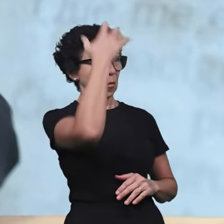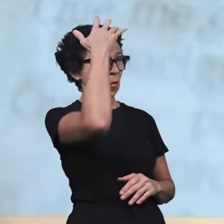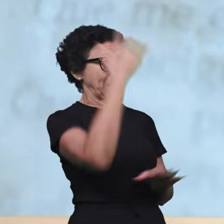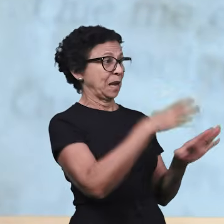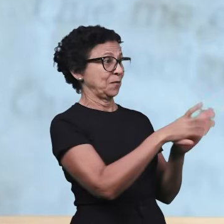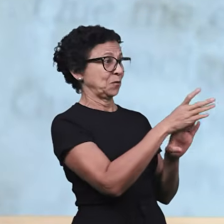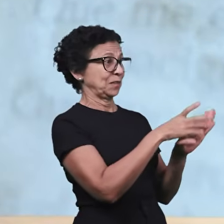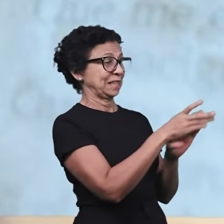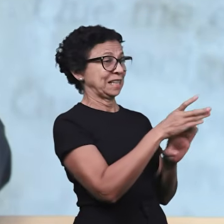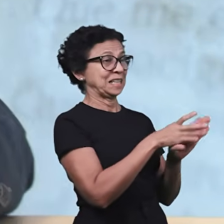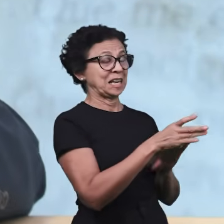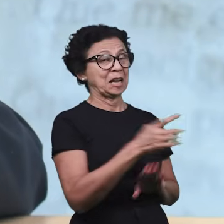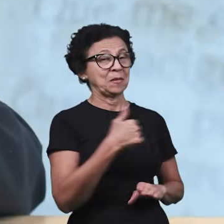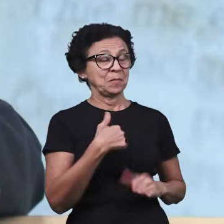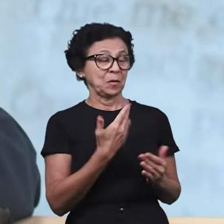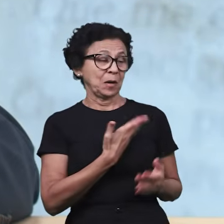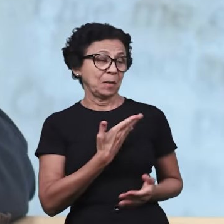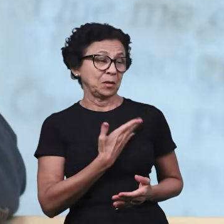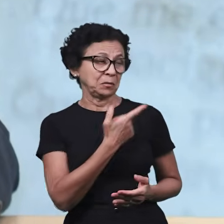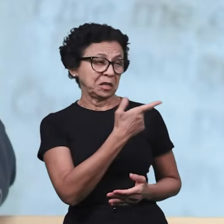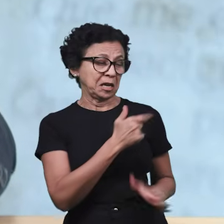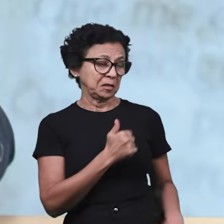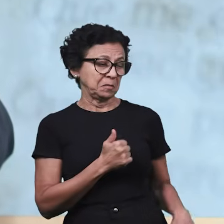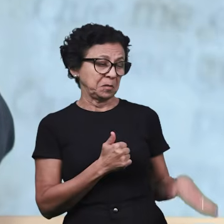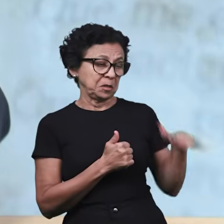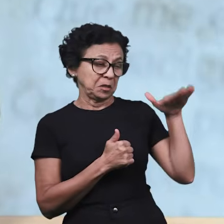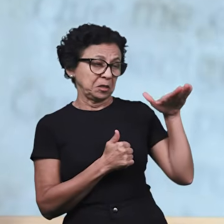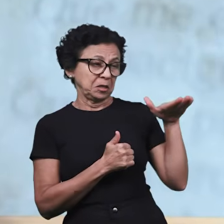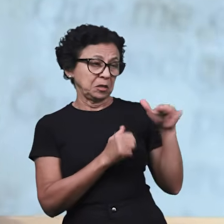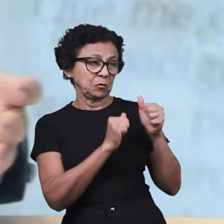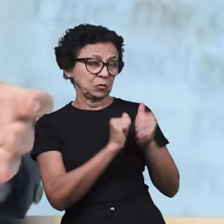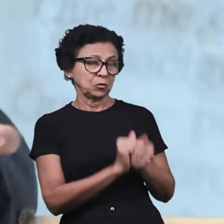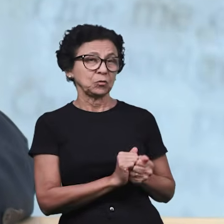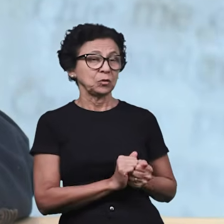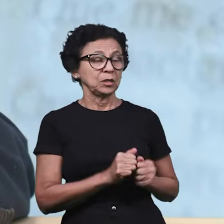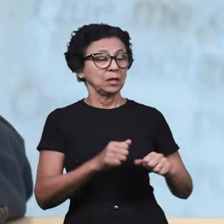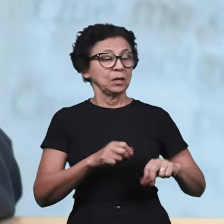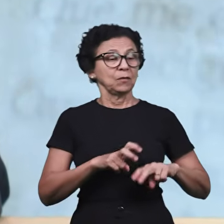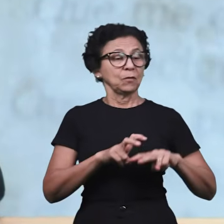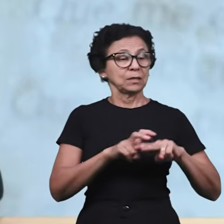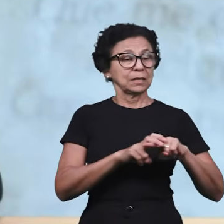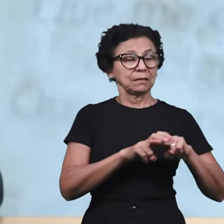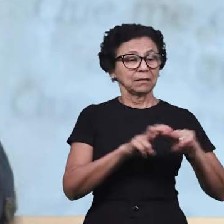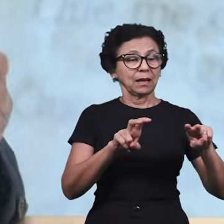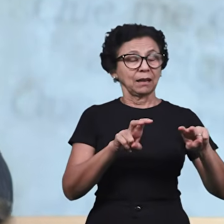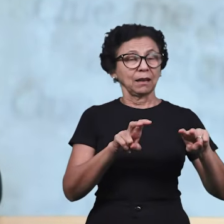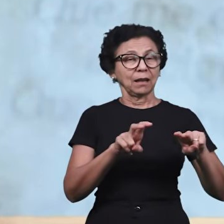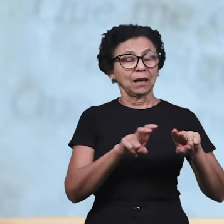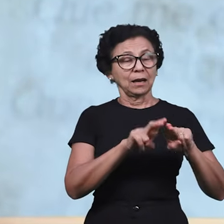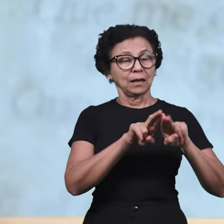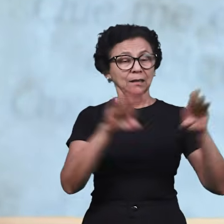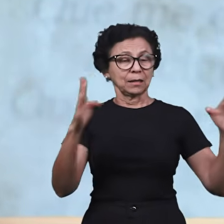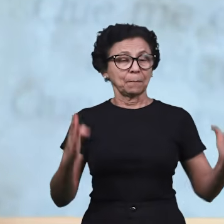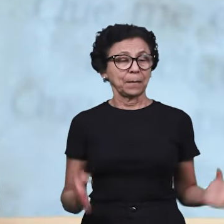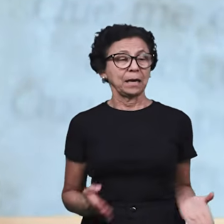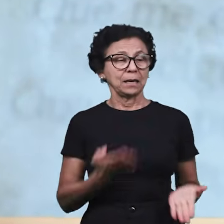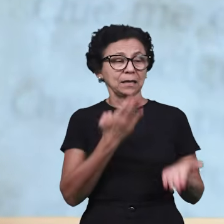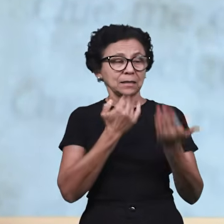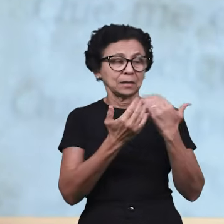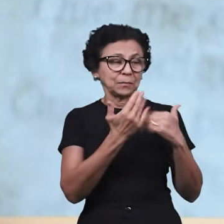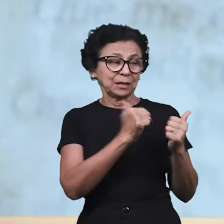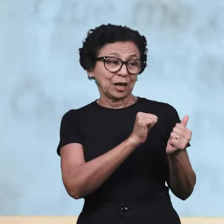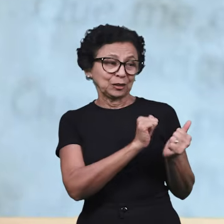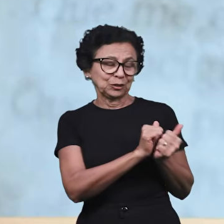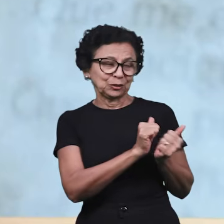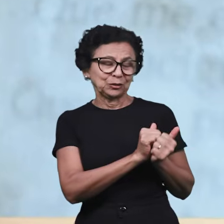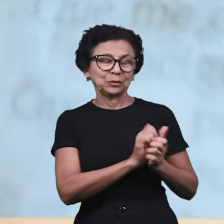dele desde criança, eu vou frequentar o palácio, eu vou comer da mesa dele. Não, rapaz, que é isso? Não, você vai dizer: olha, eu ainda